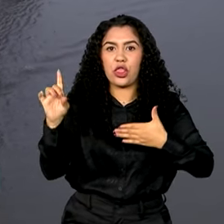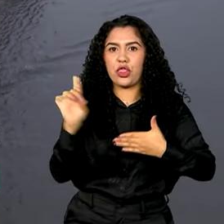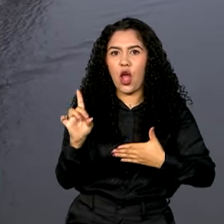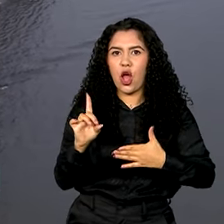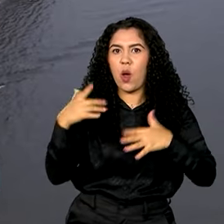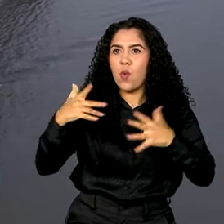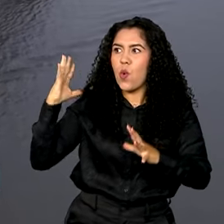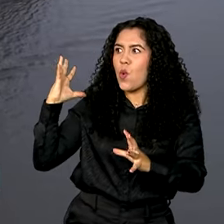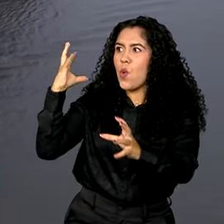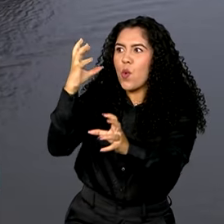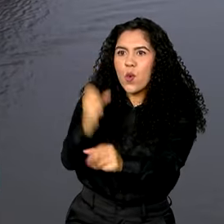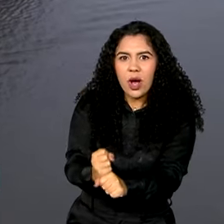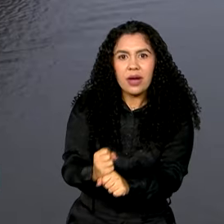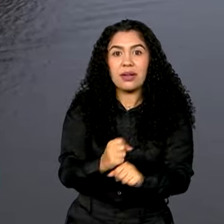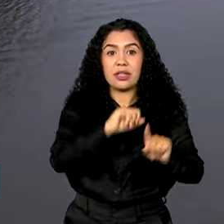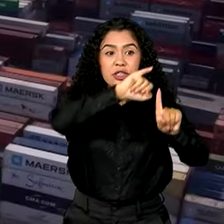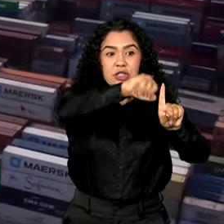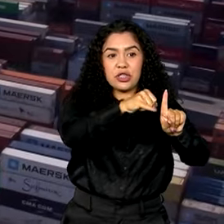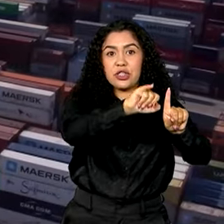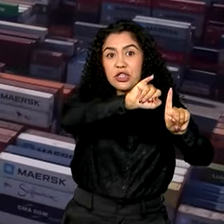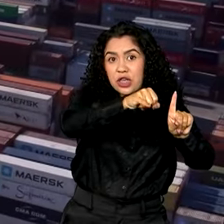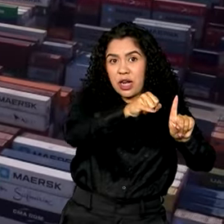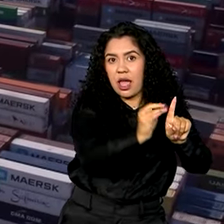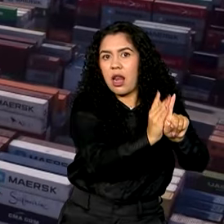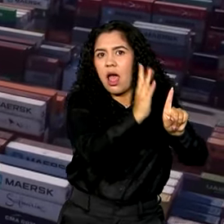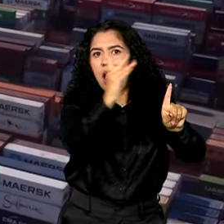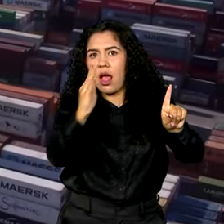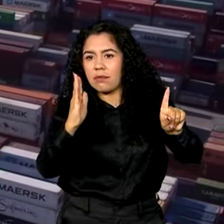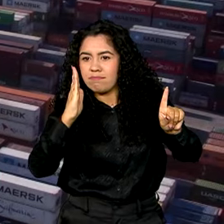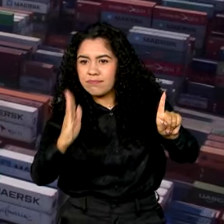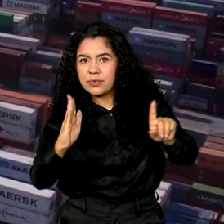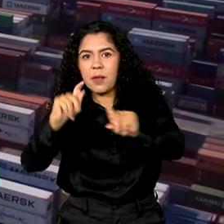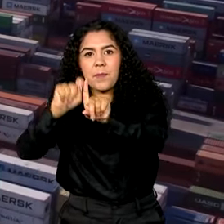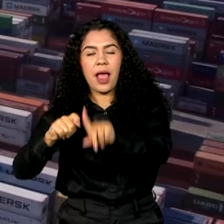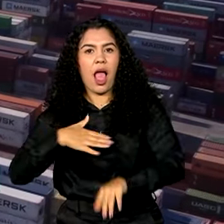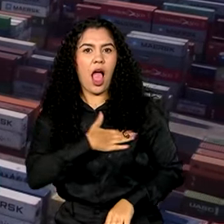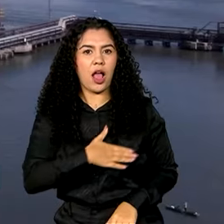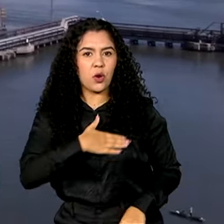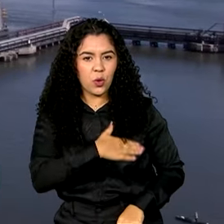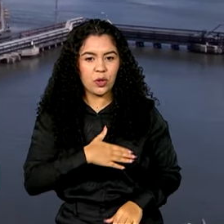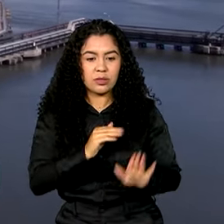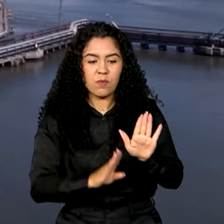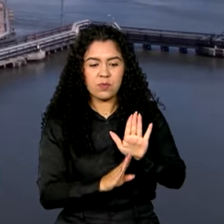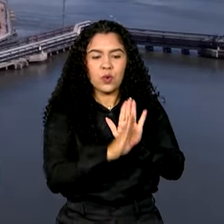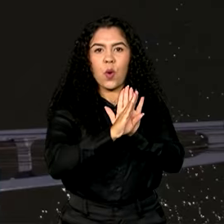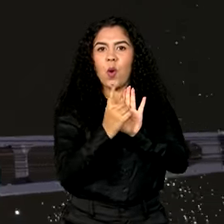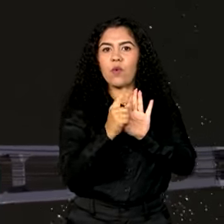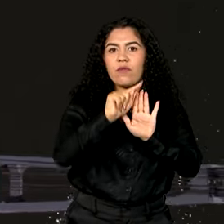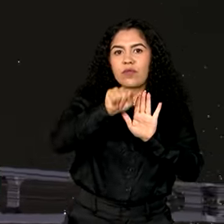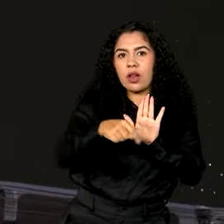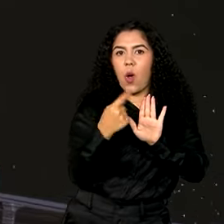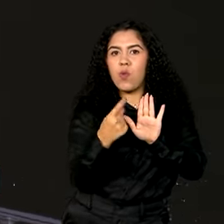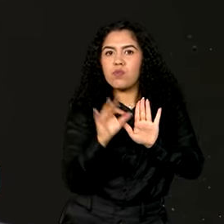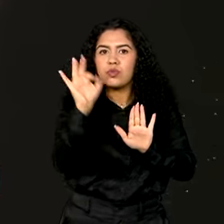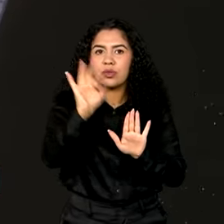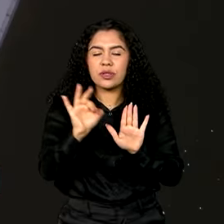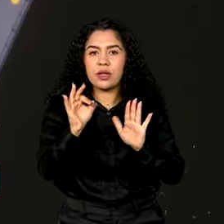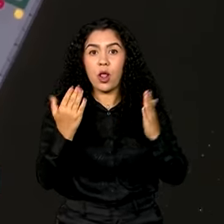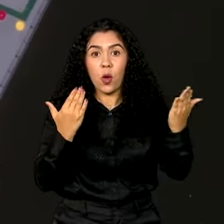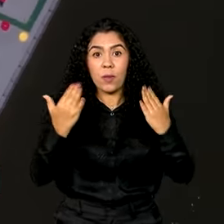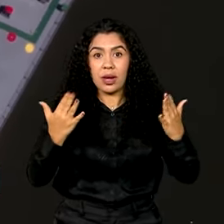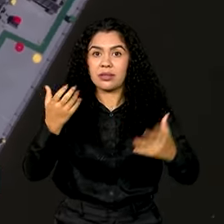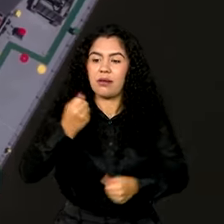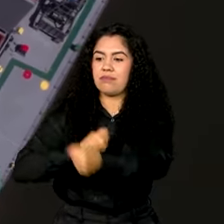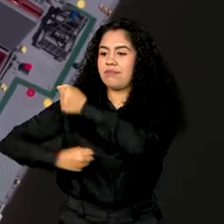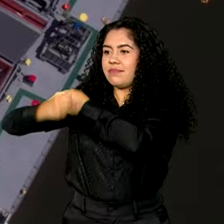O resultado é de Janeiro a agosto um aumento de 1,1 em relação ao mesmo período